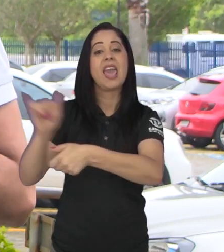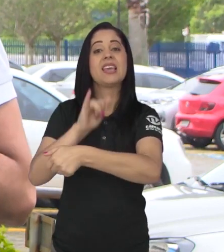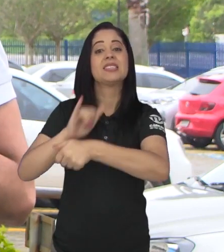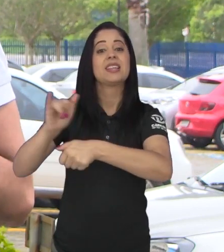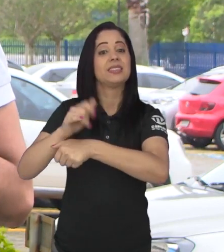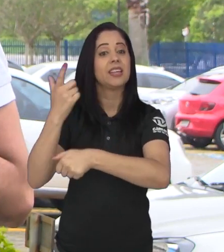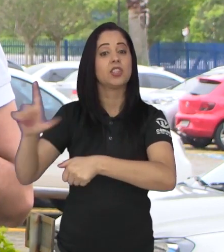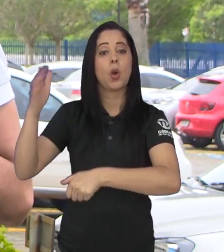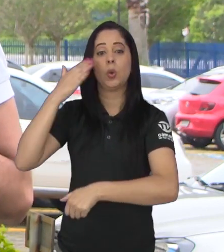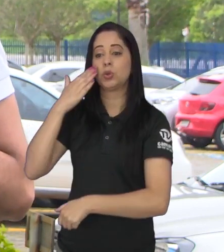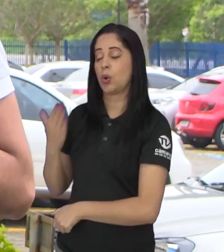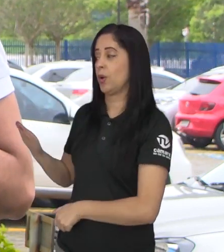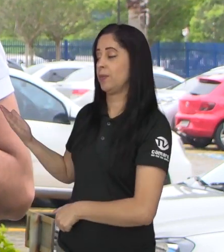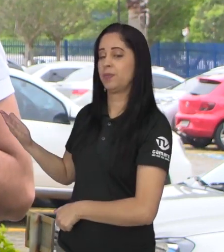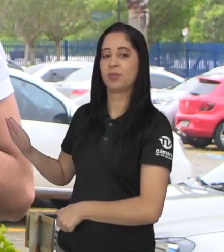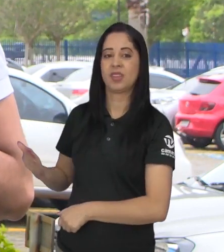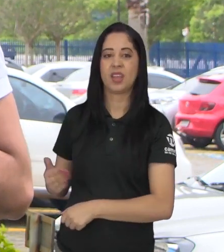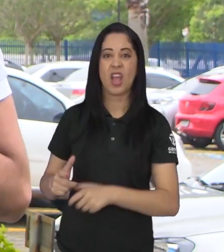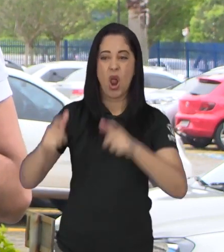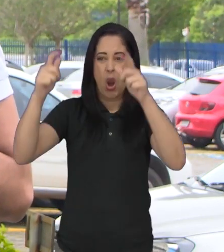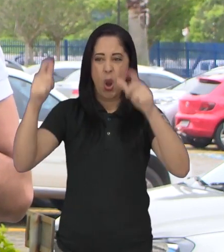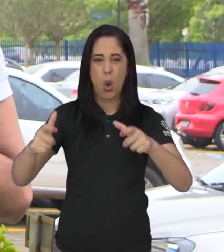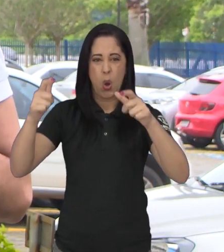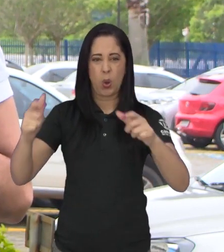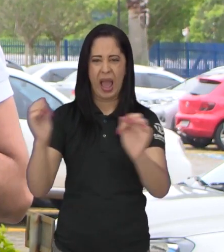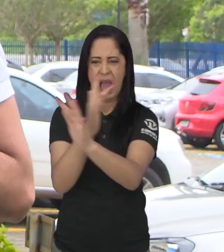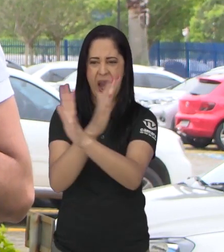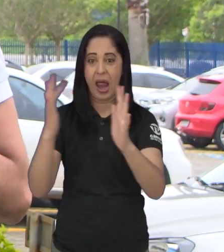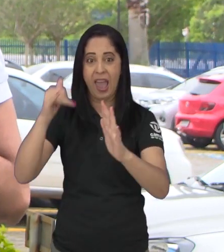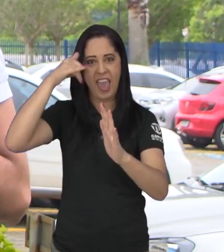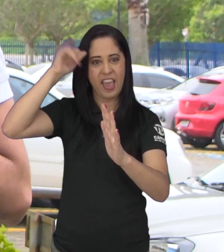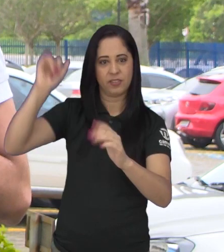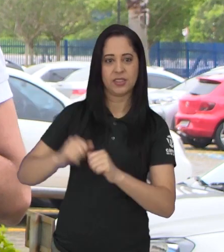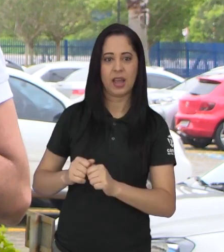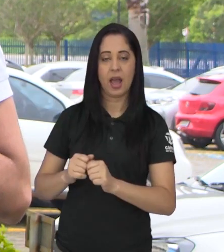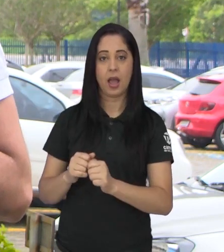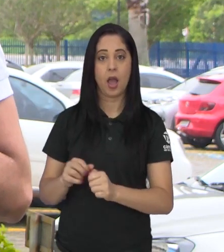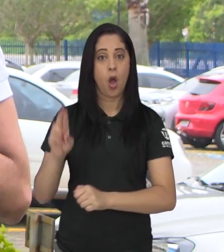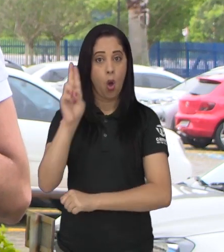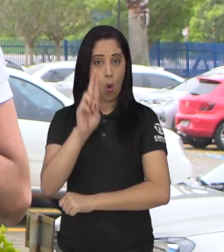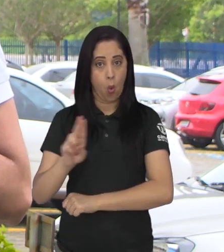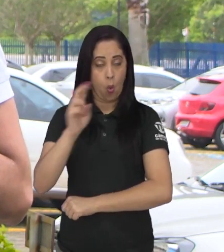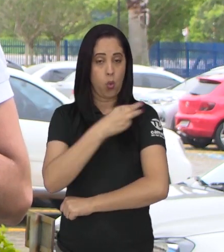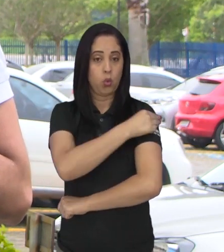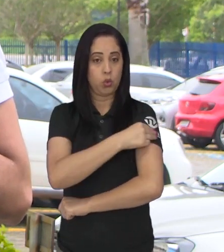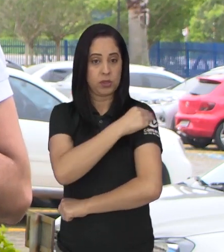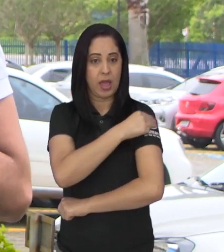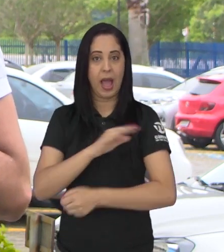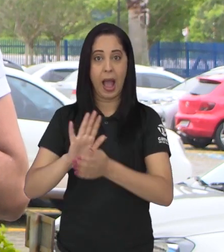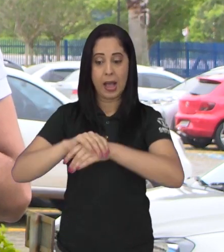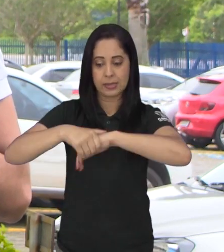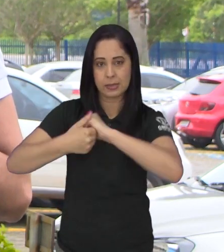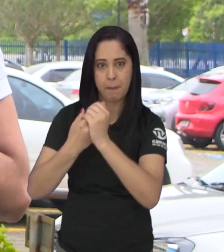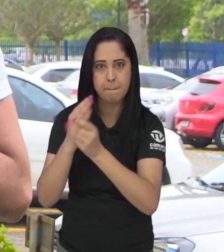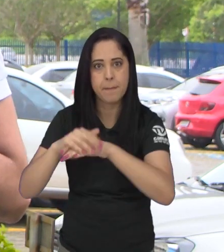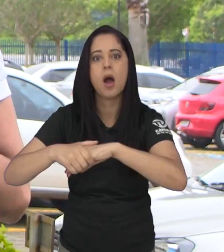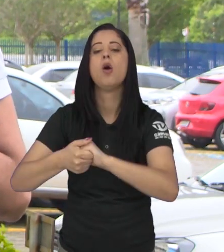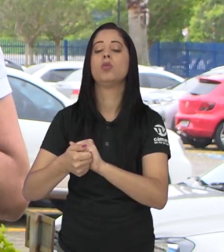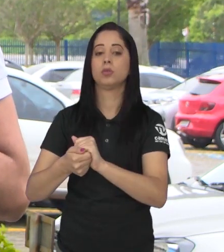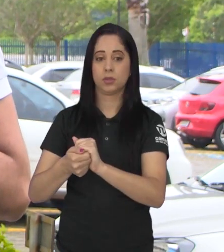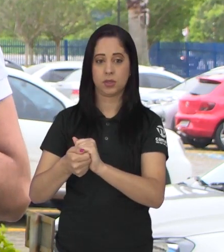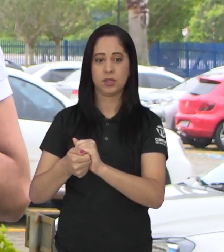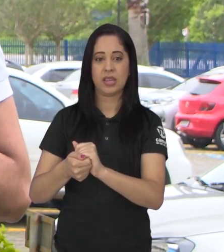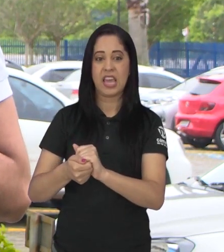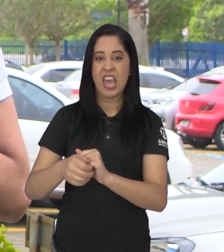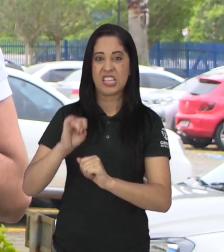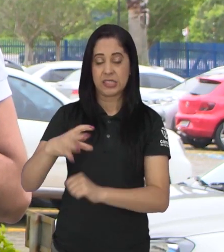métodos de prevenção também. Evite locais fechados e muito aglomerados, use álcool gel, lave bem as mãos